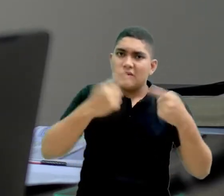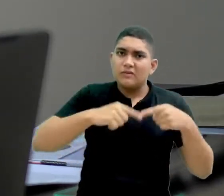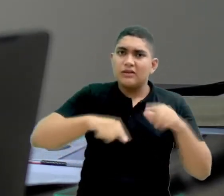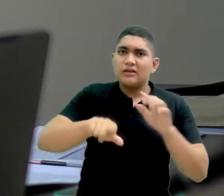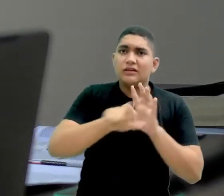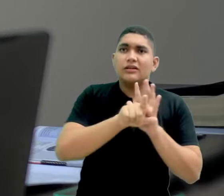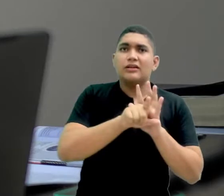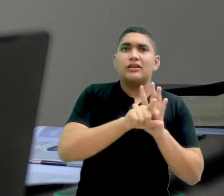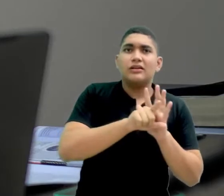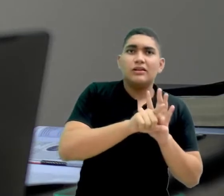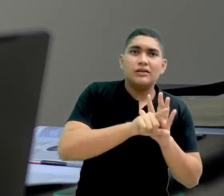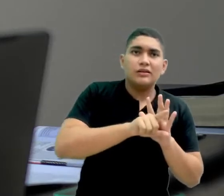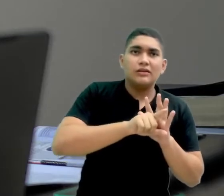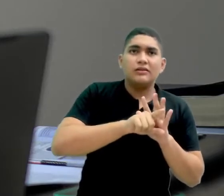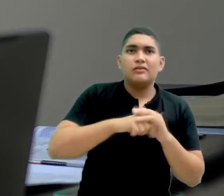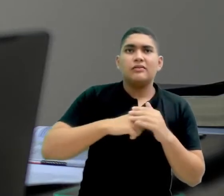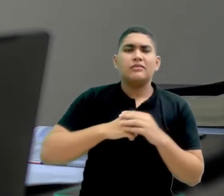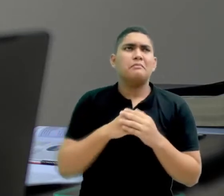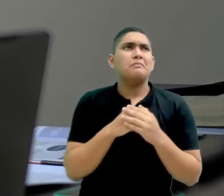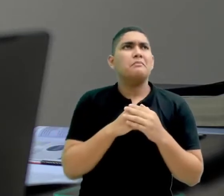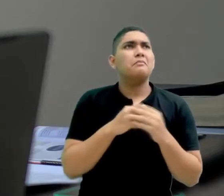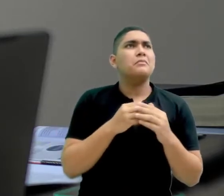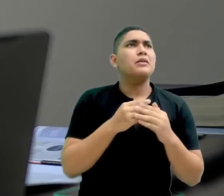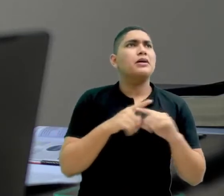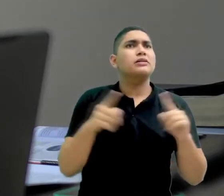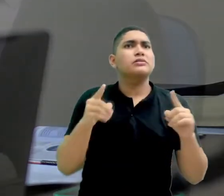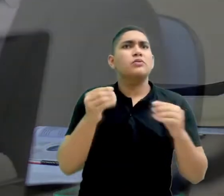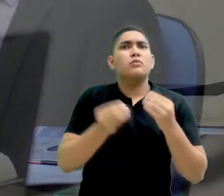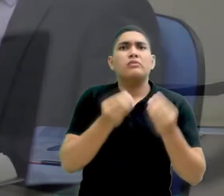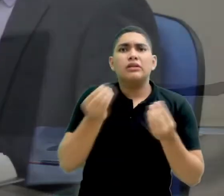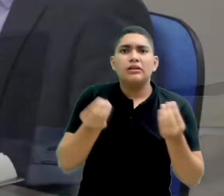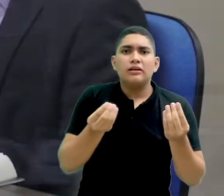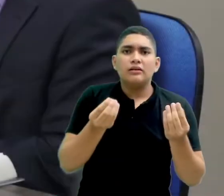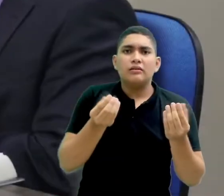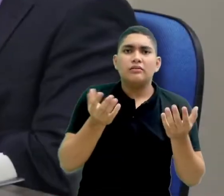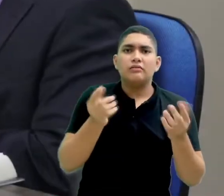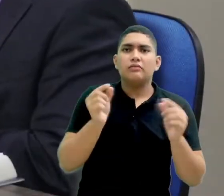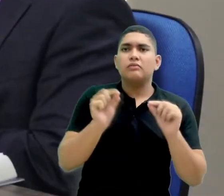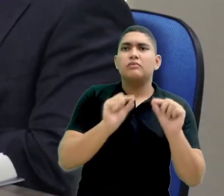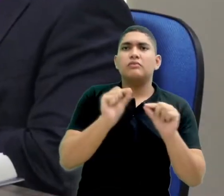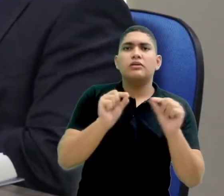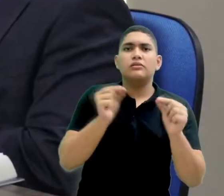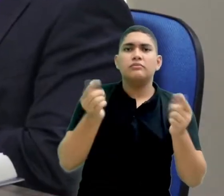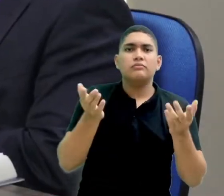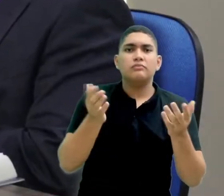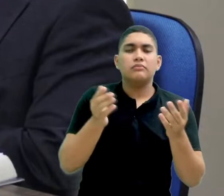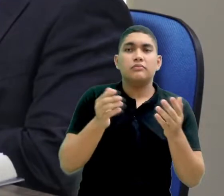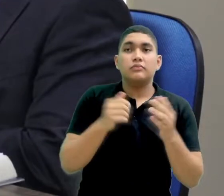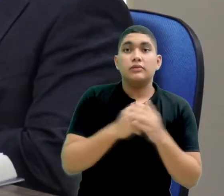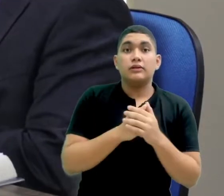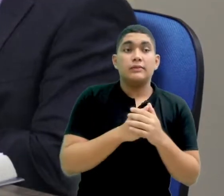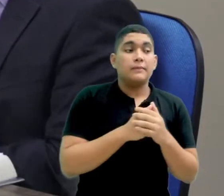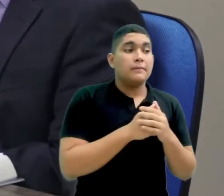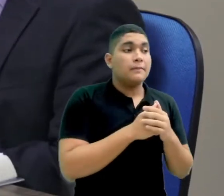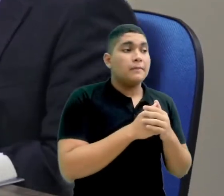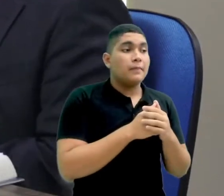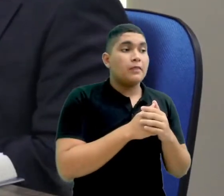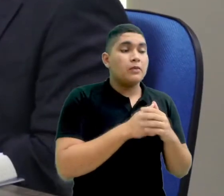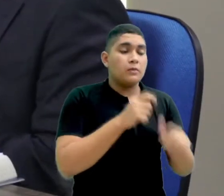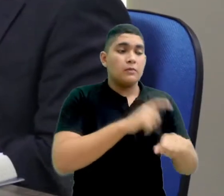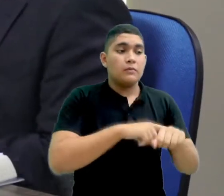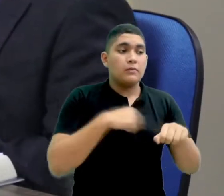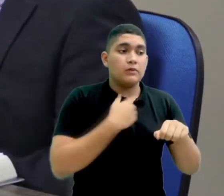questão do antinomismo, né? Mas o que é antinomismo? Pois é, mestre Adriano. Quando nós